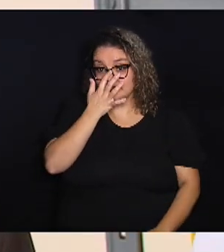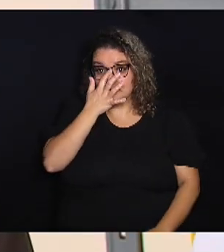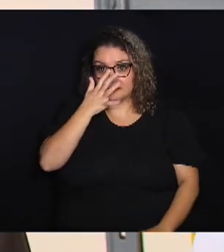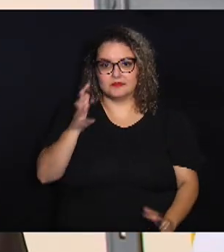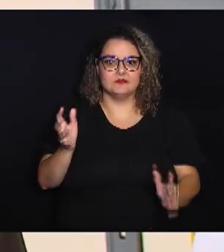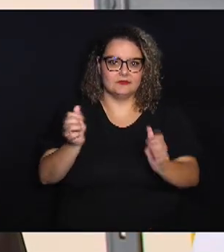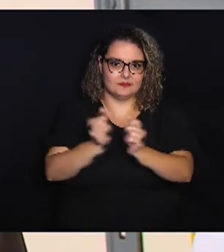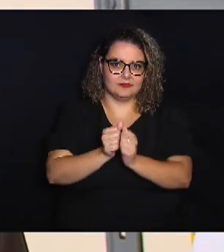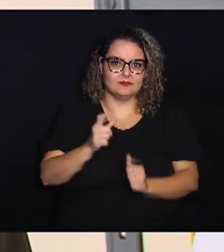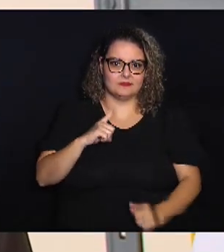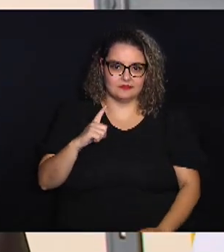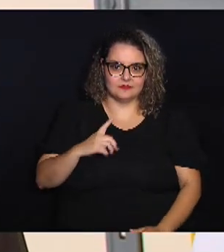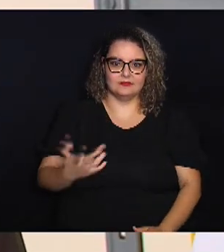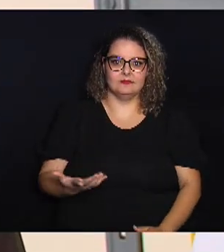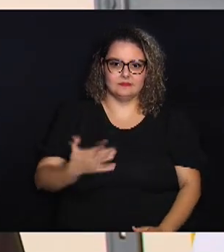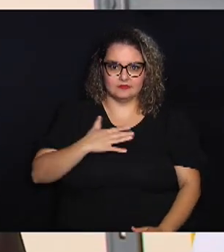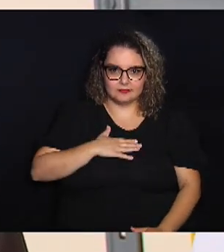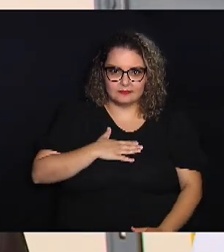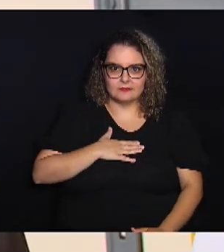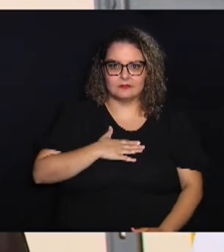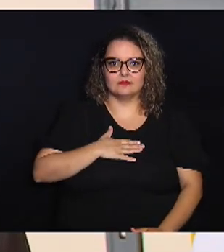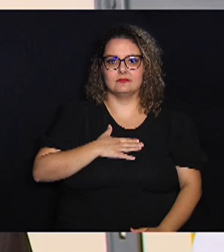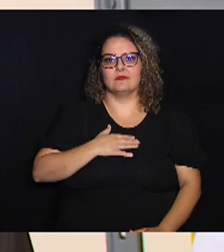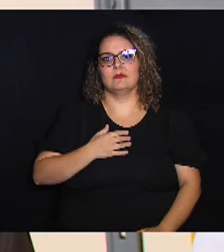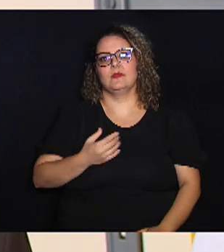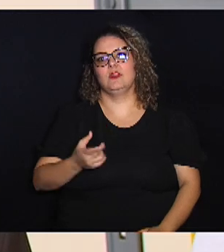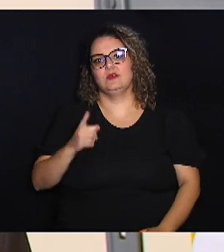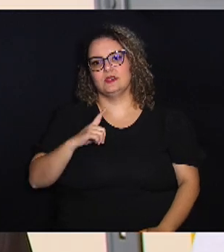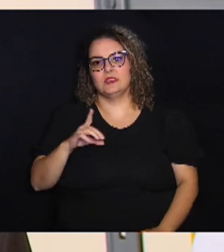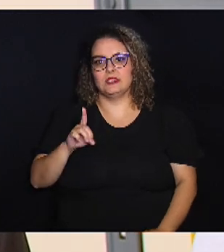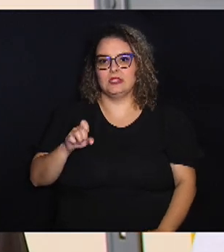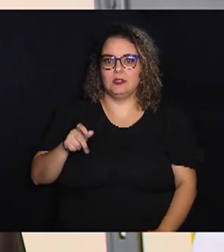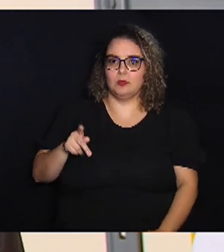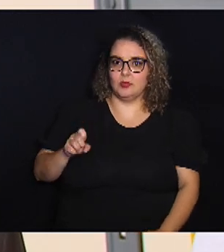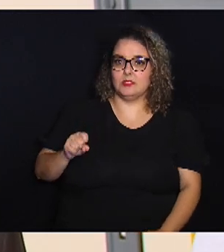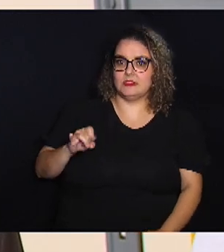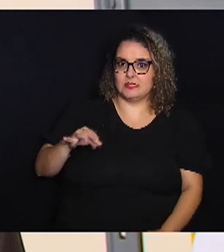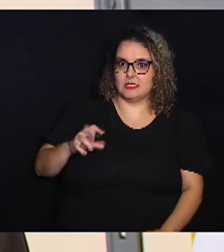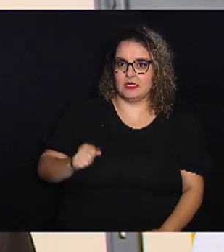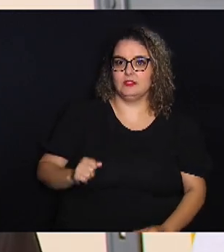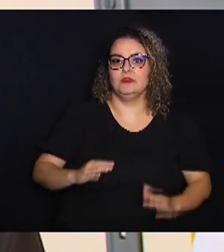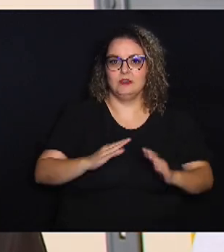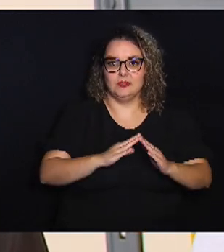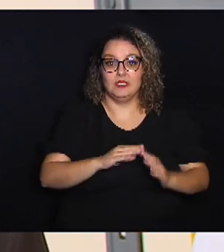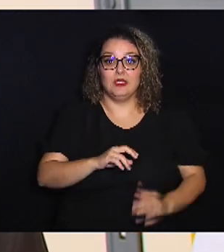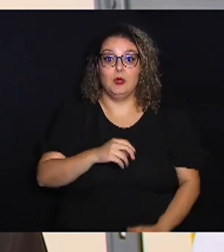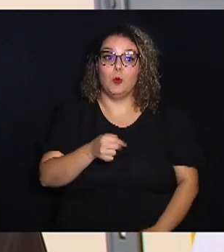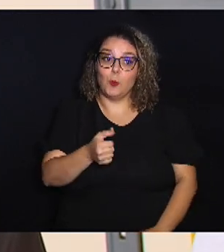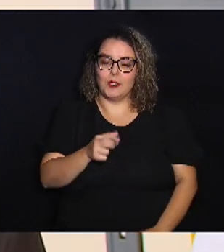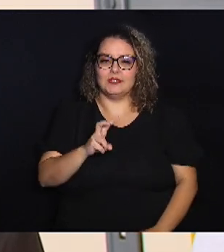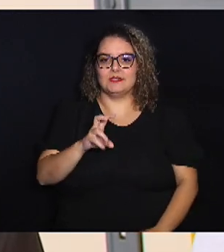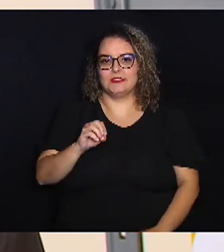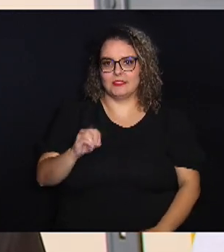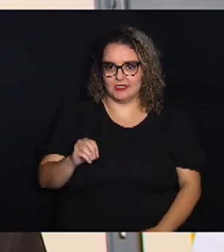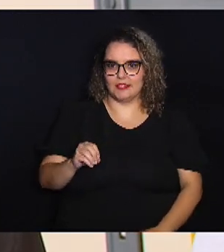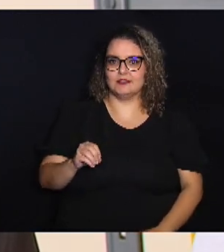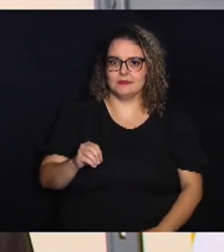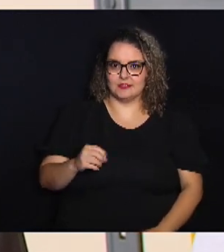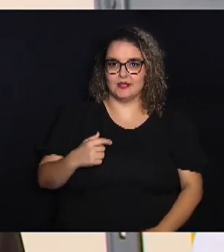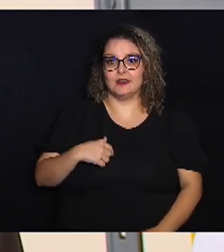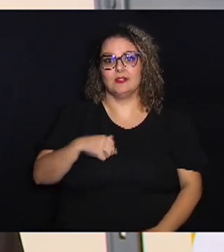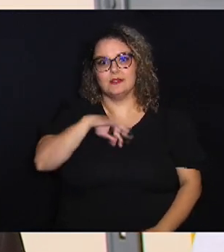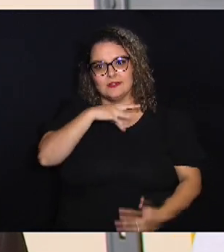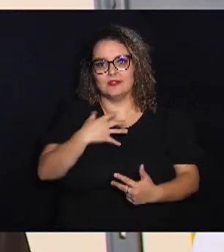os que eu tenho, os que são depositados e o do criador, a gente tem quase 500 jabutis, né? Então, é um bichinho que eu sou